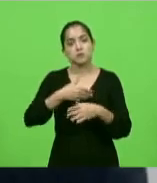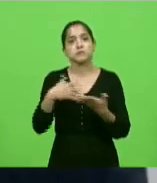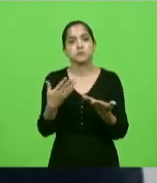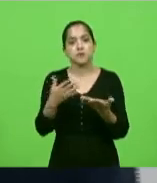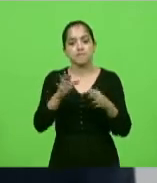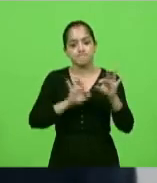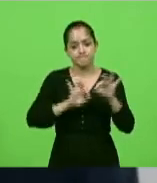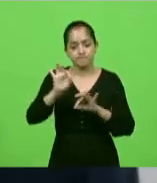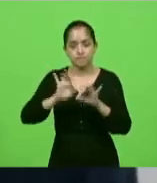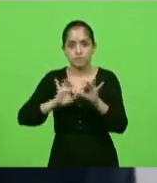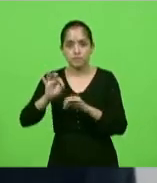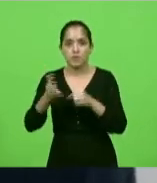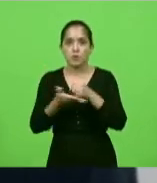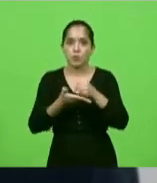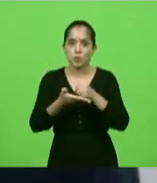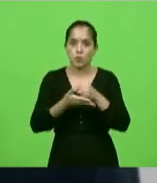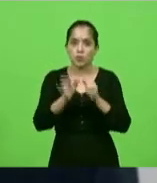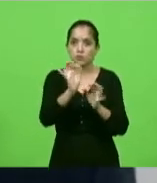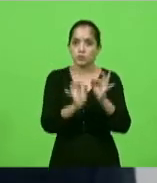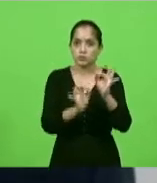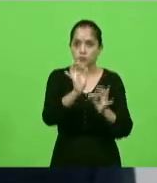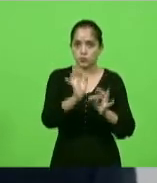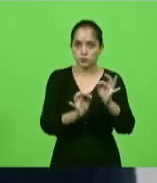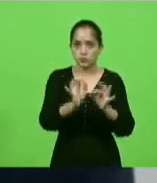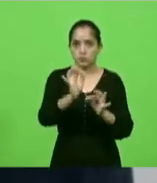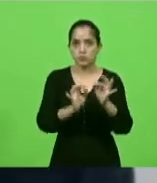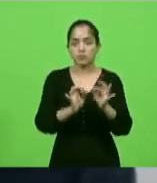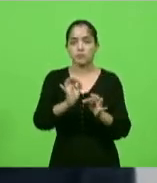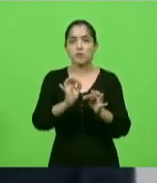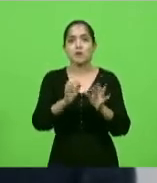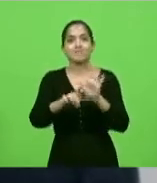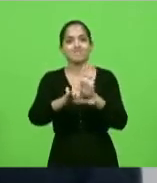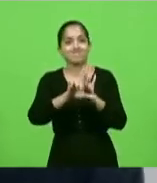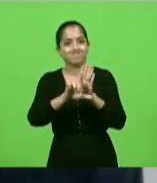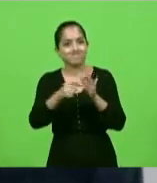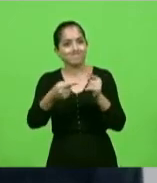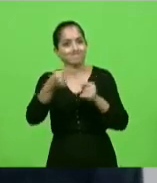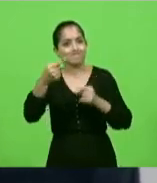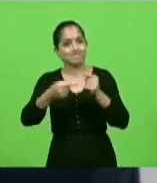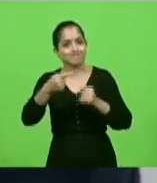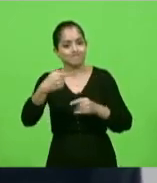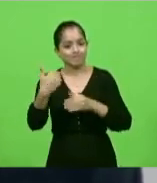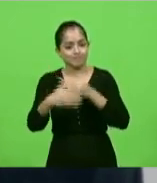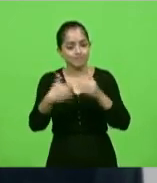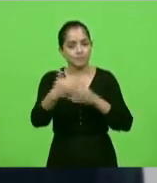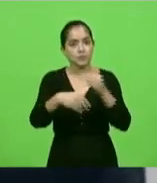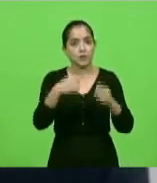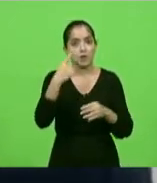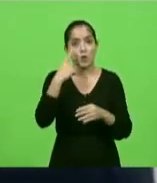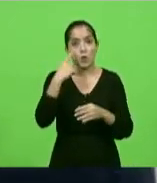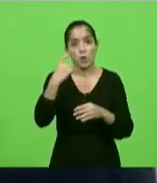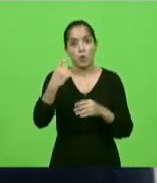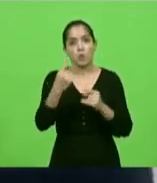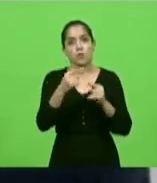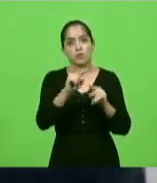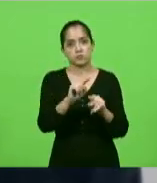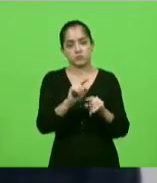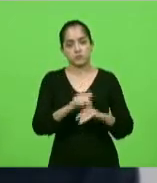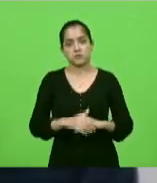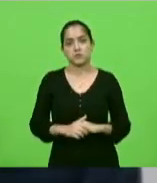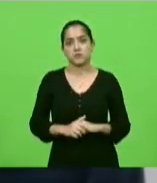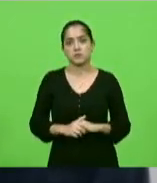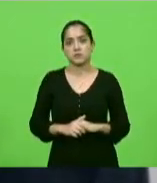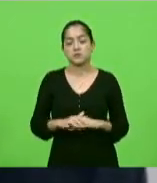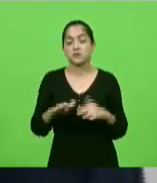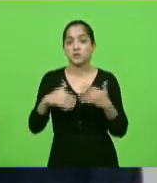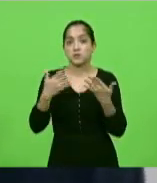a construir um alicerçado jurídico de que algo muito ilegal conspirou contra os interesses e os anseios dos catarinenses.